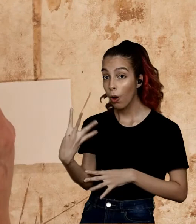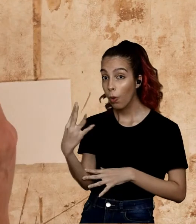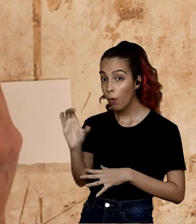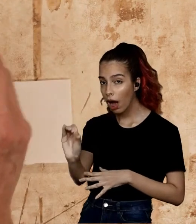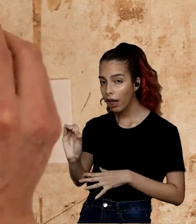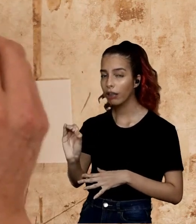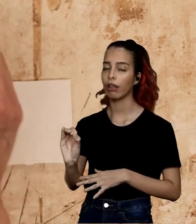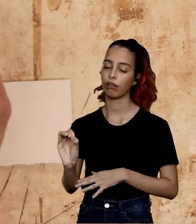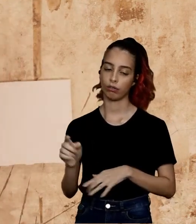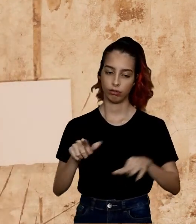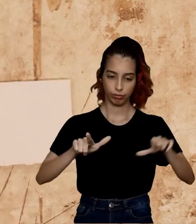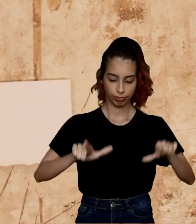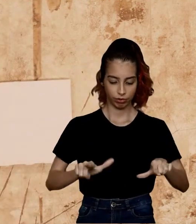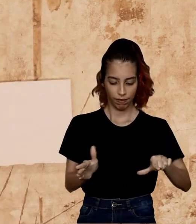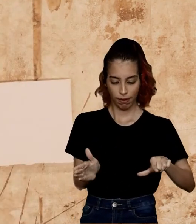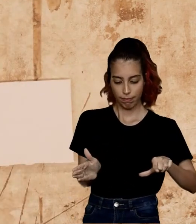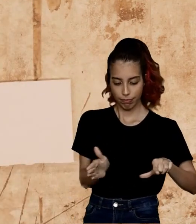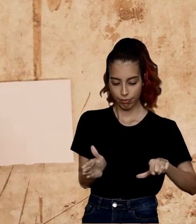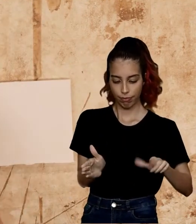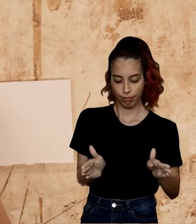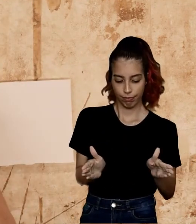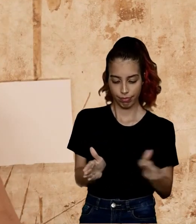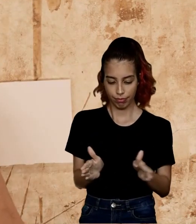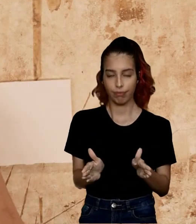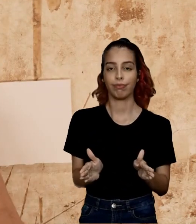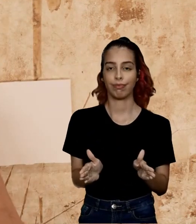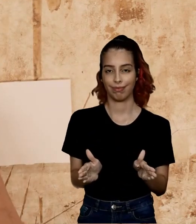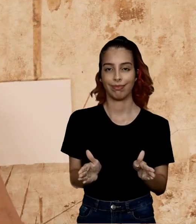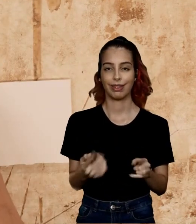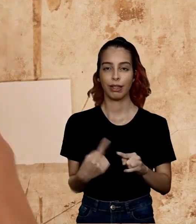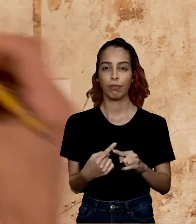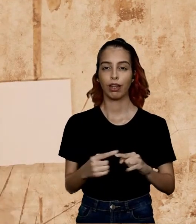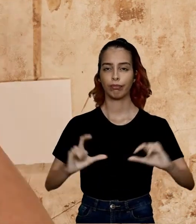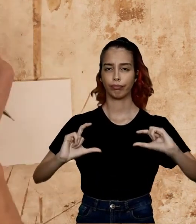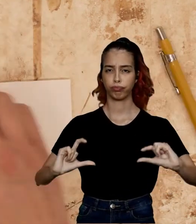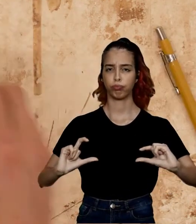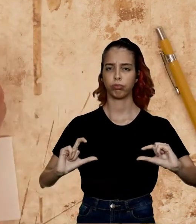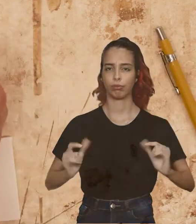reduzir aqui ela 2 vezes essa espessura, tá?